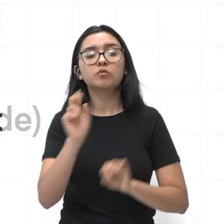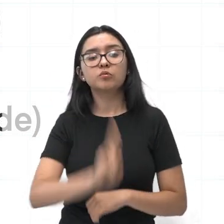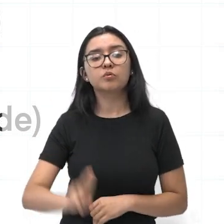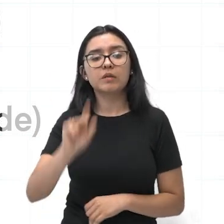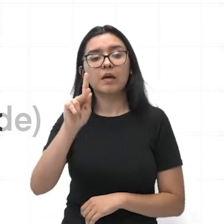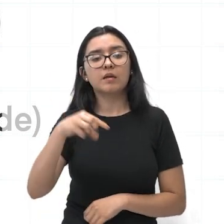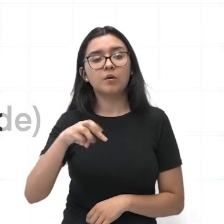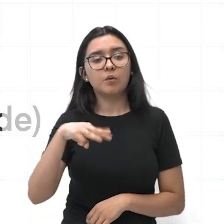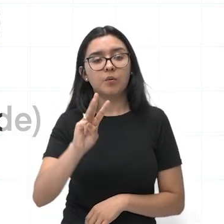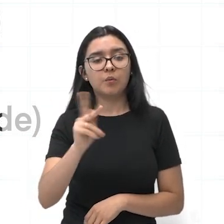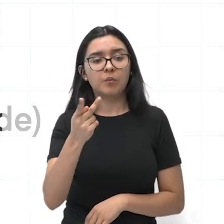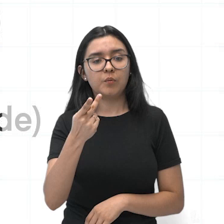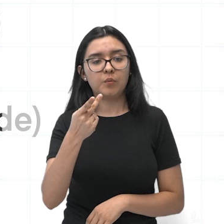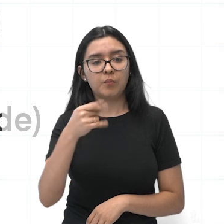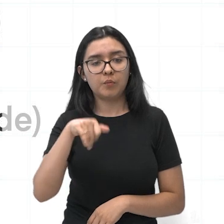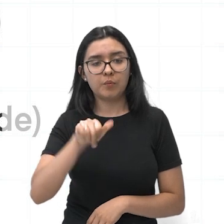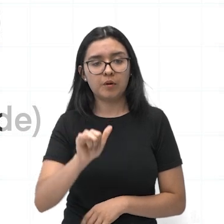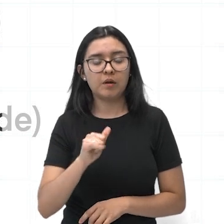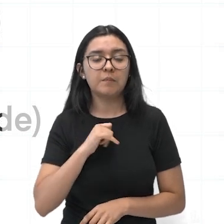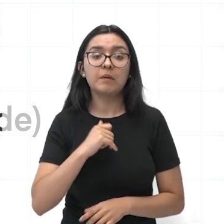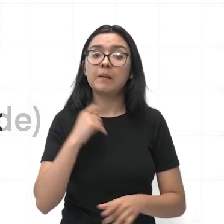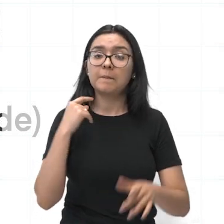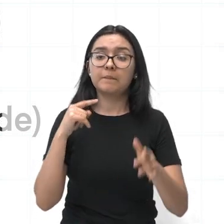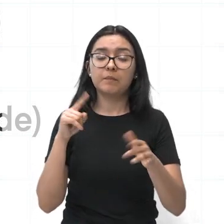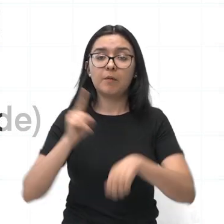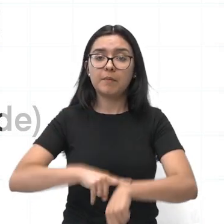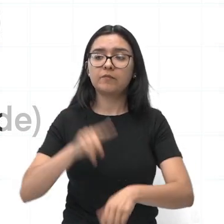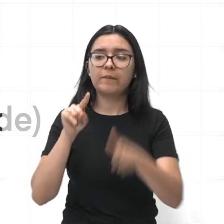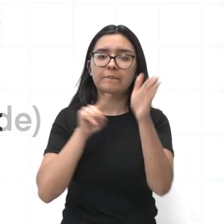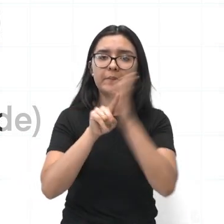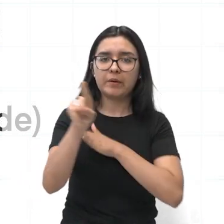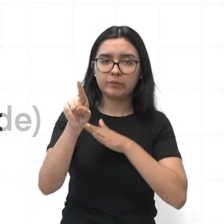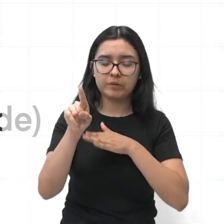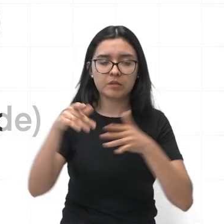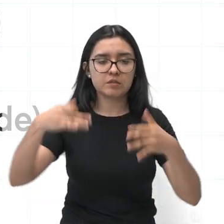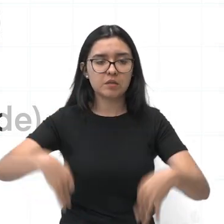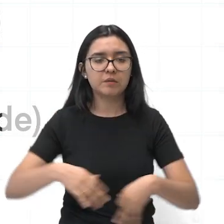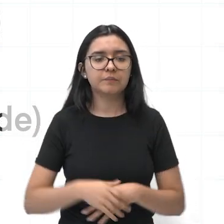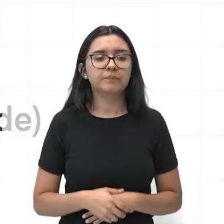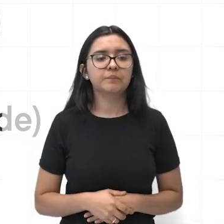para perguntar, nada de colocar ele na resposta, para responder outra coisa, tá?